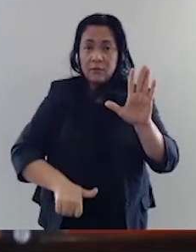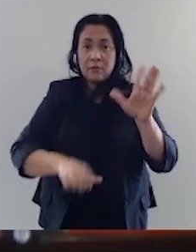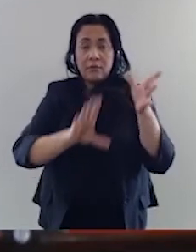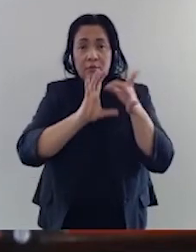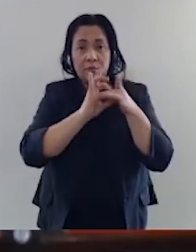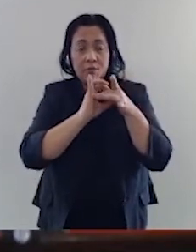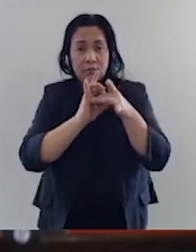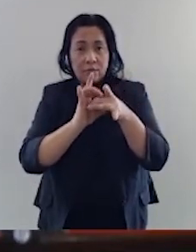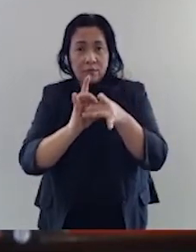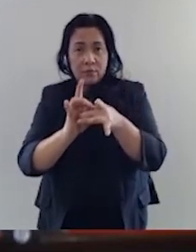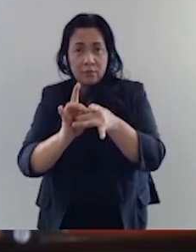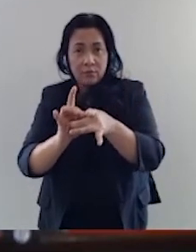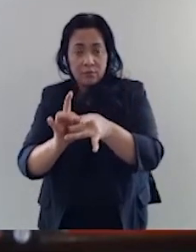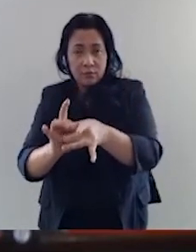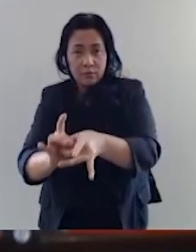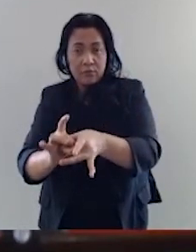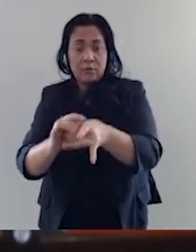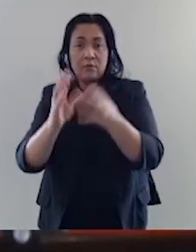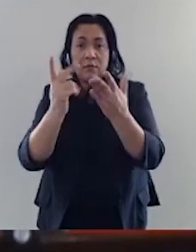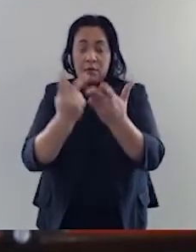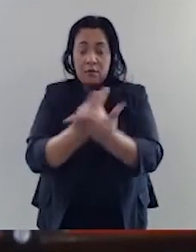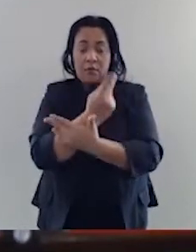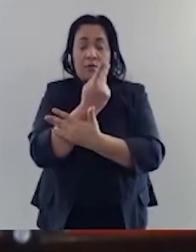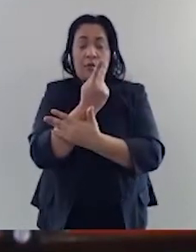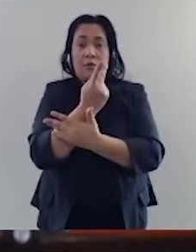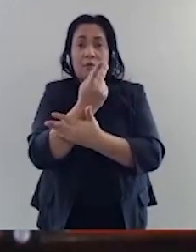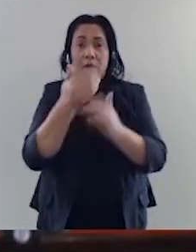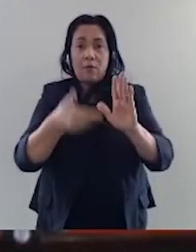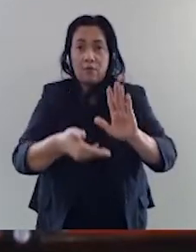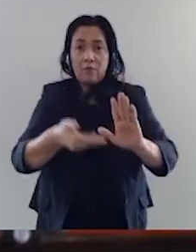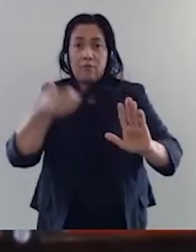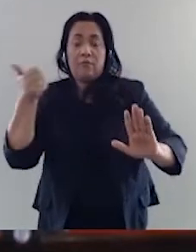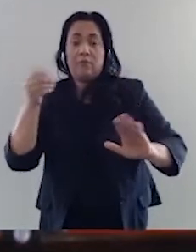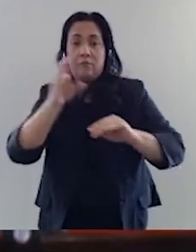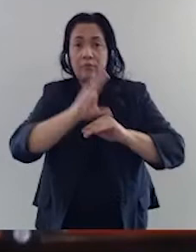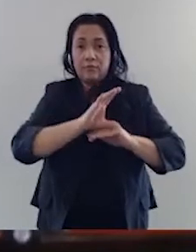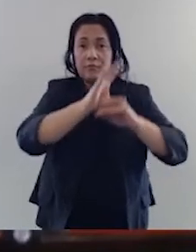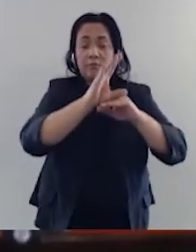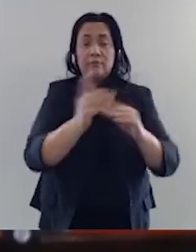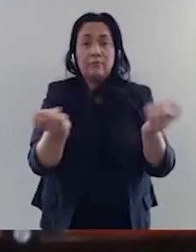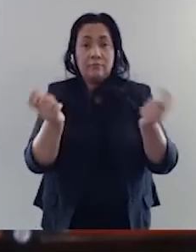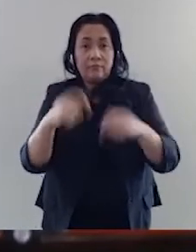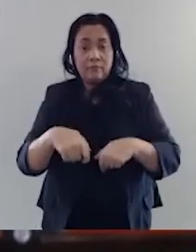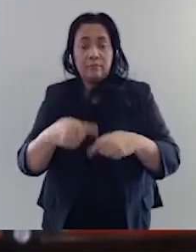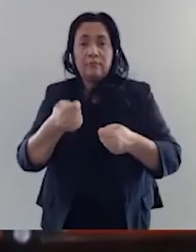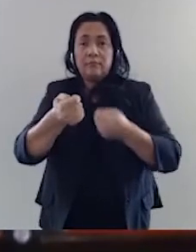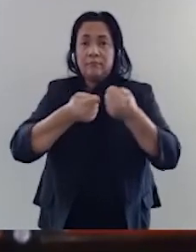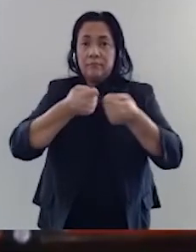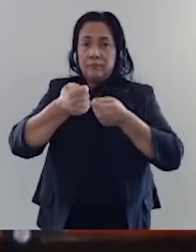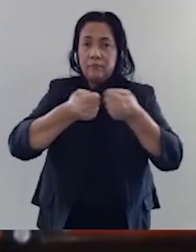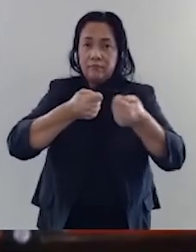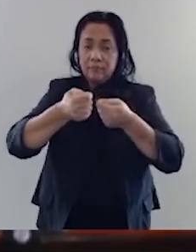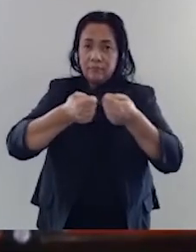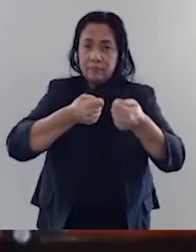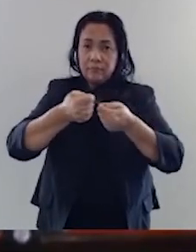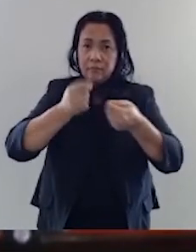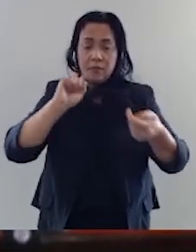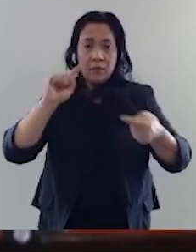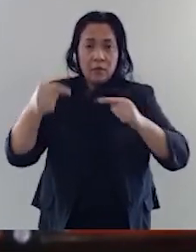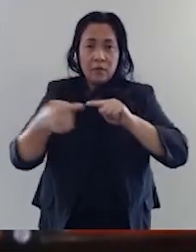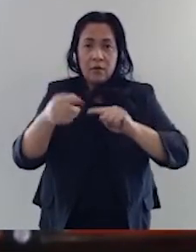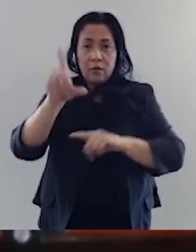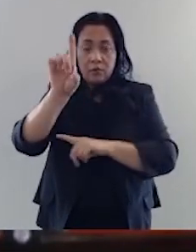na vigência da Constituição com ela, mas possibilitou o controle da compatibilidade do